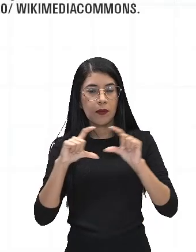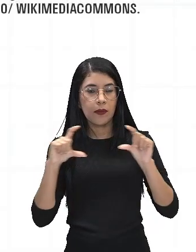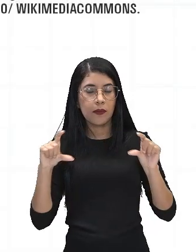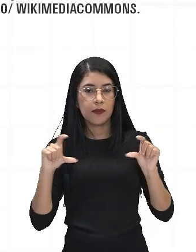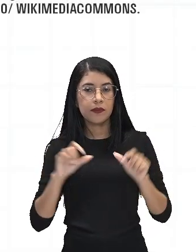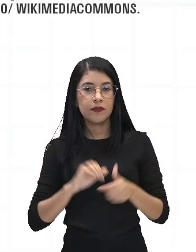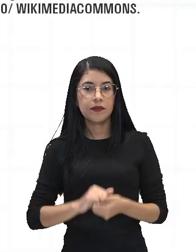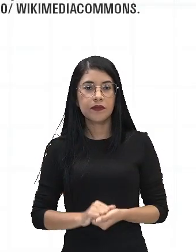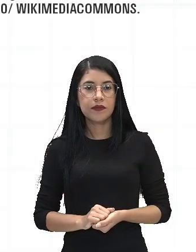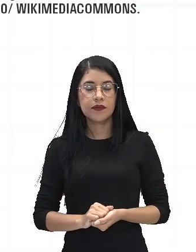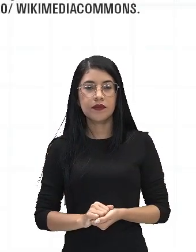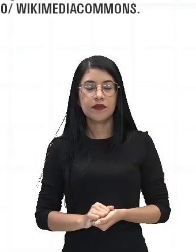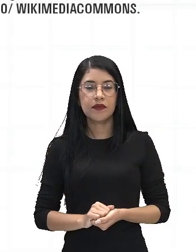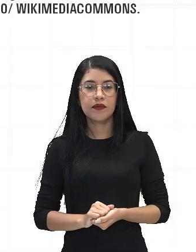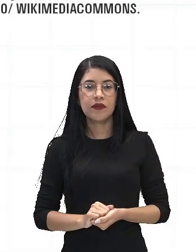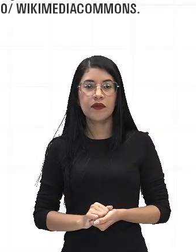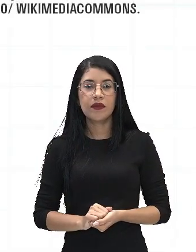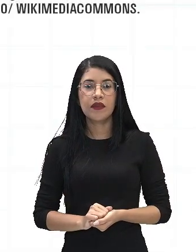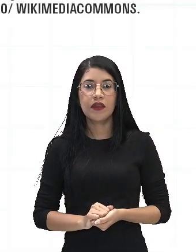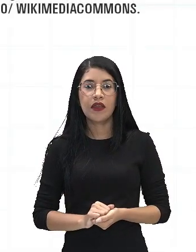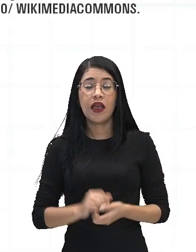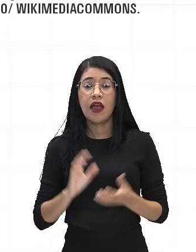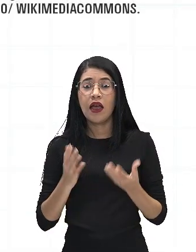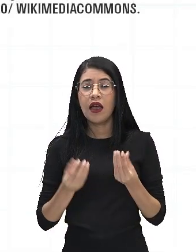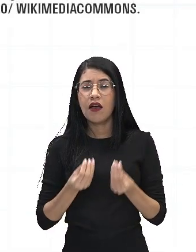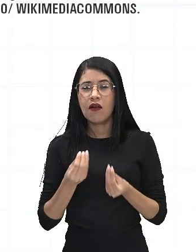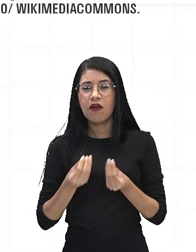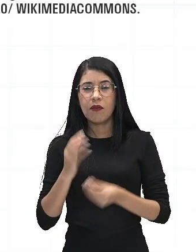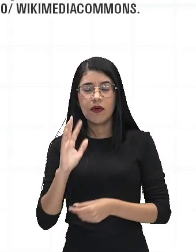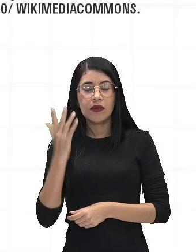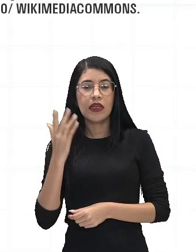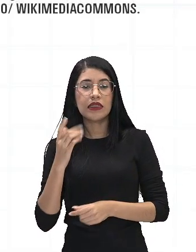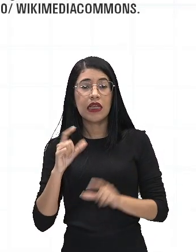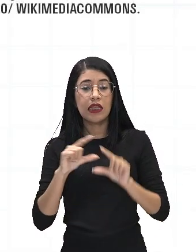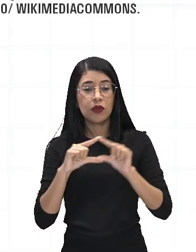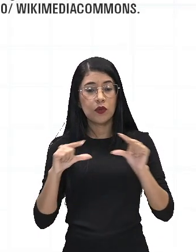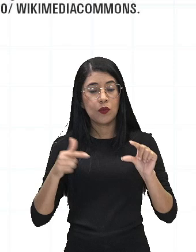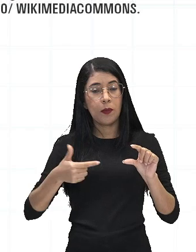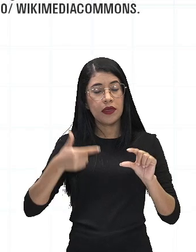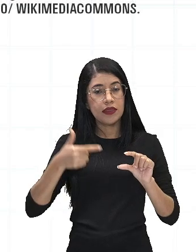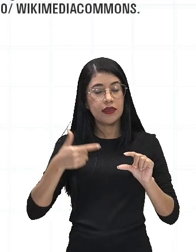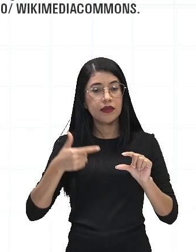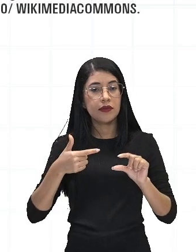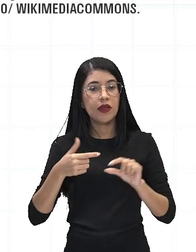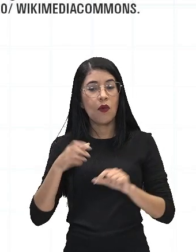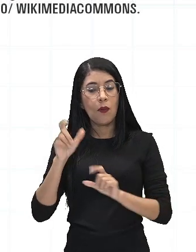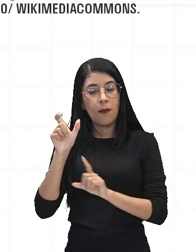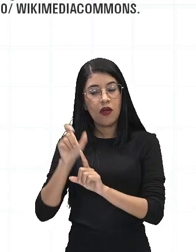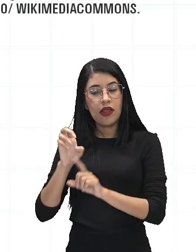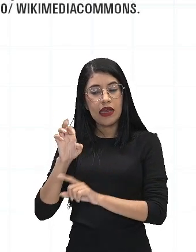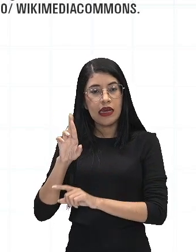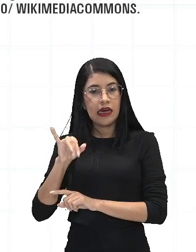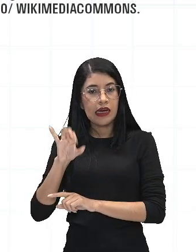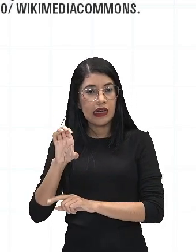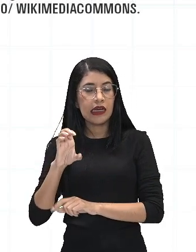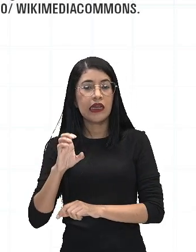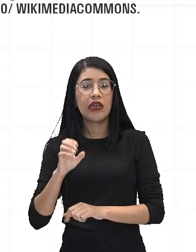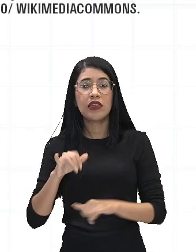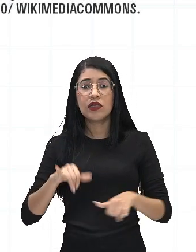nosso texto, olha só, o resumo ele ocorre ali no segundo parágrafo. Eric sofre um trauma familiar que